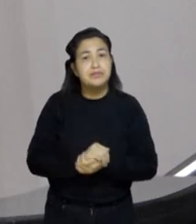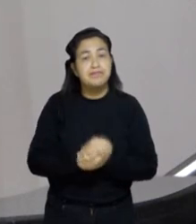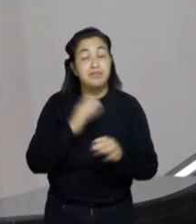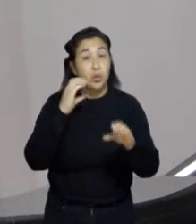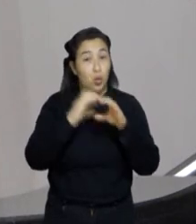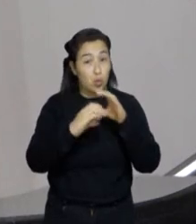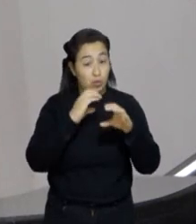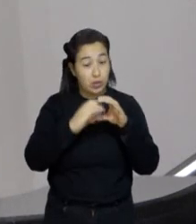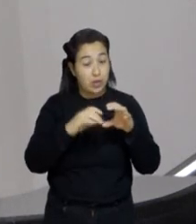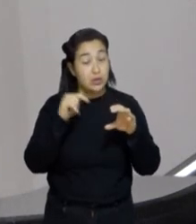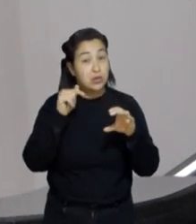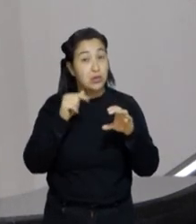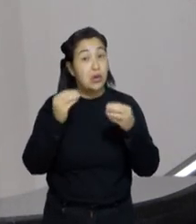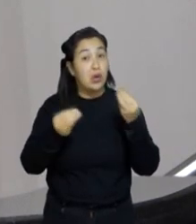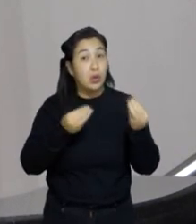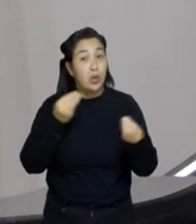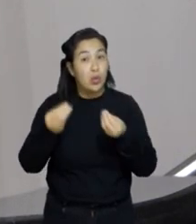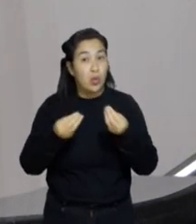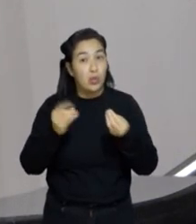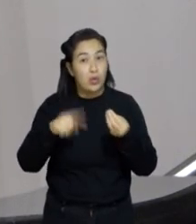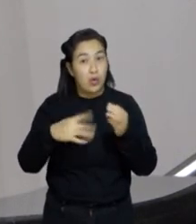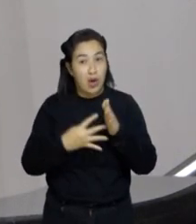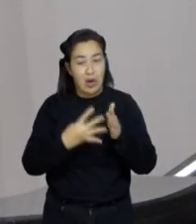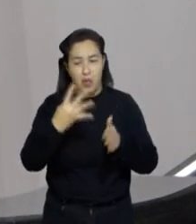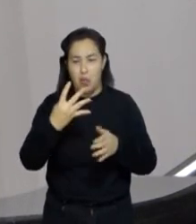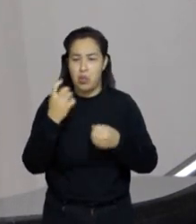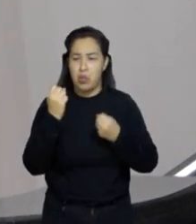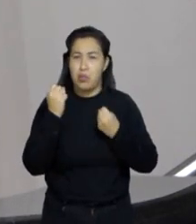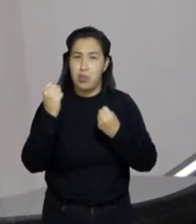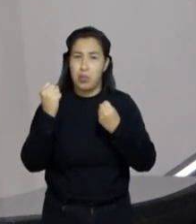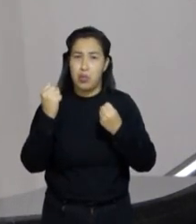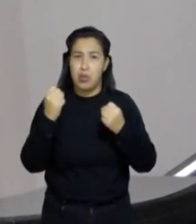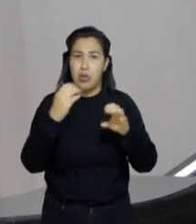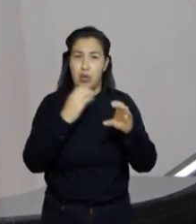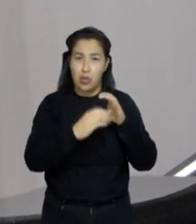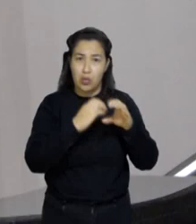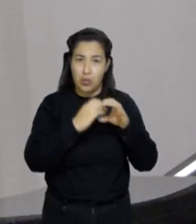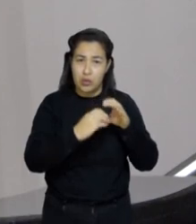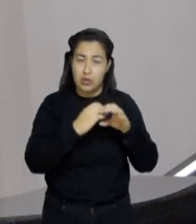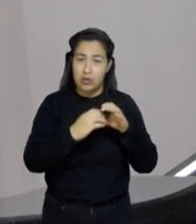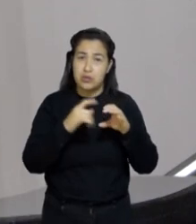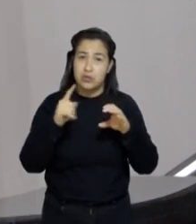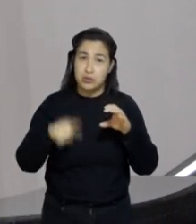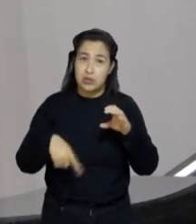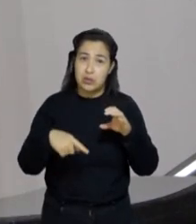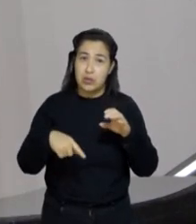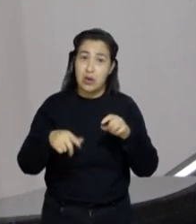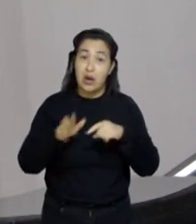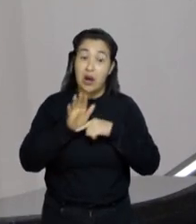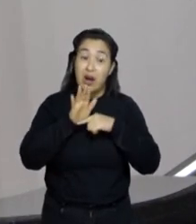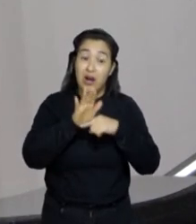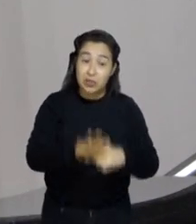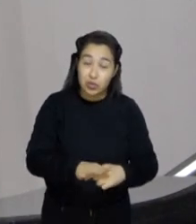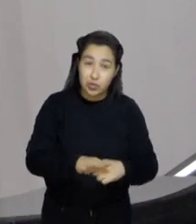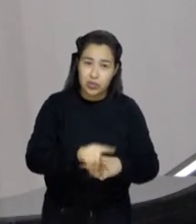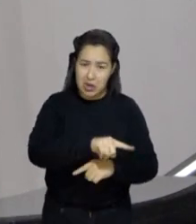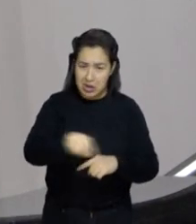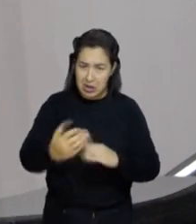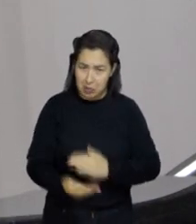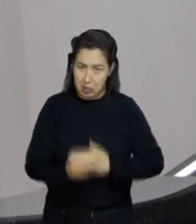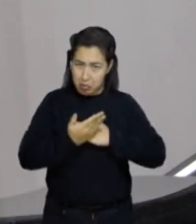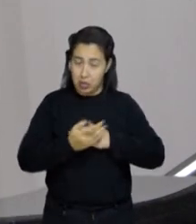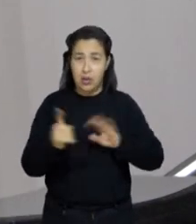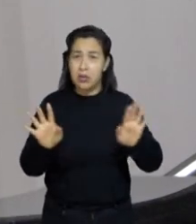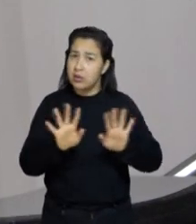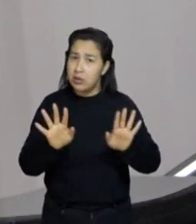aquela coisa da vaidade, do quarto poder, né? Em absoluto, comunicação, como senhoras e senhores aqui, é servir, é ter a vontade de fazer com que as